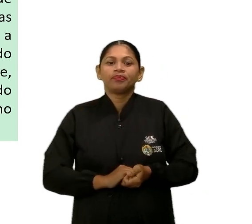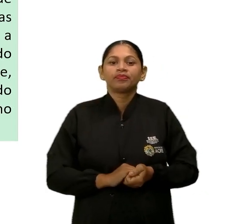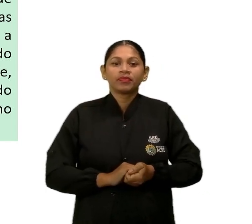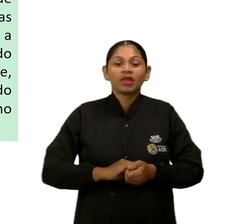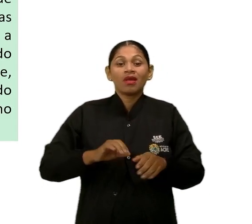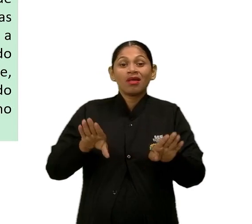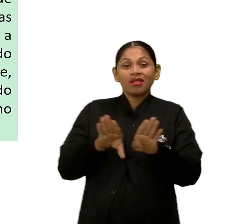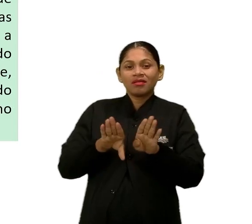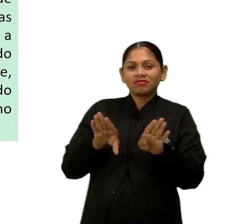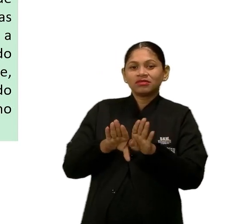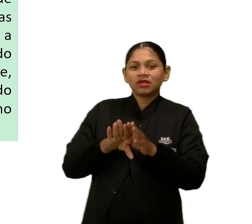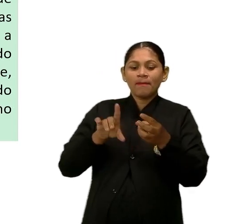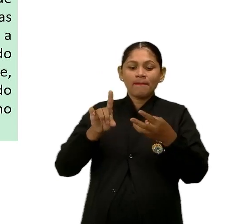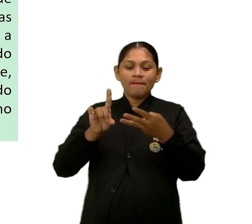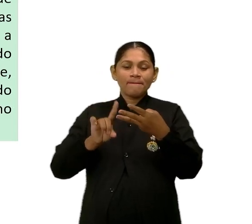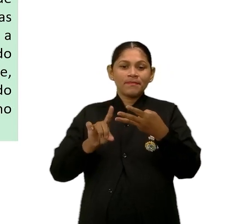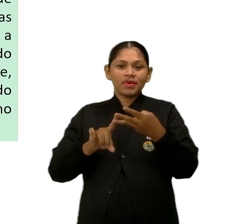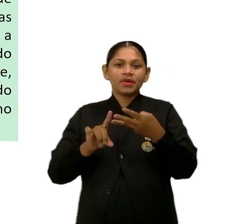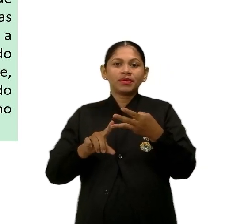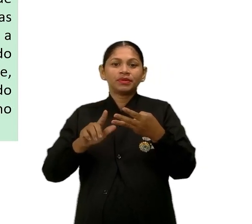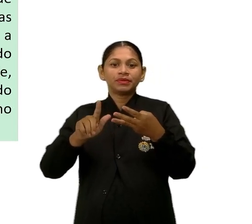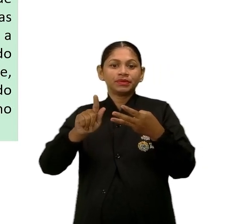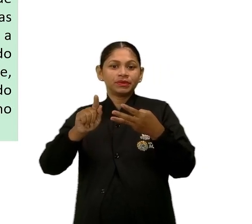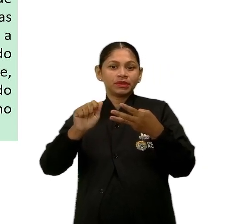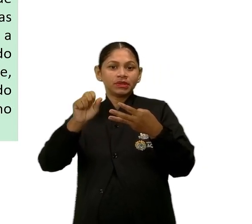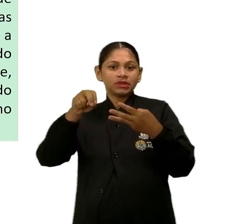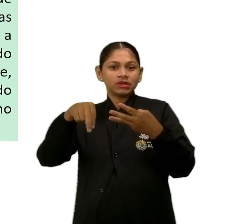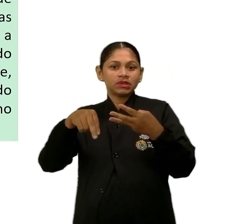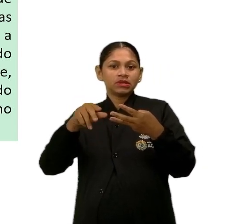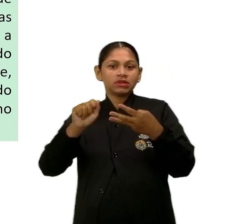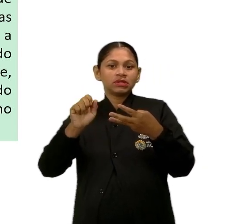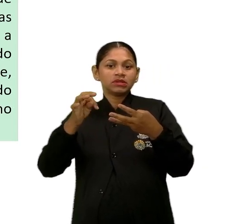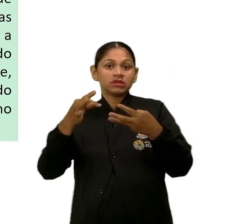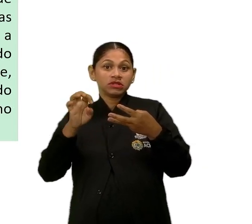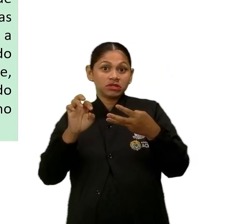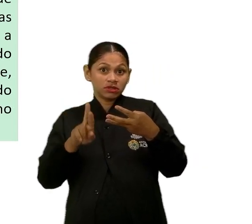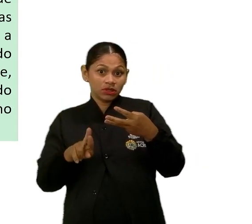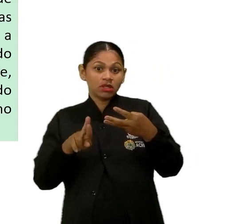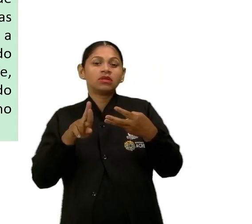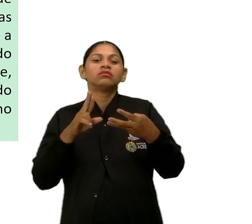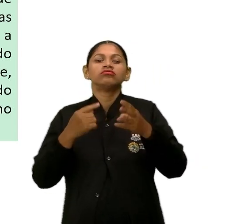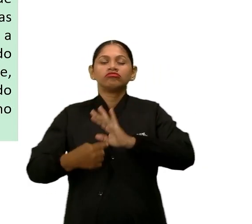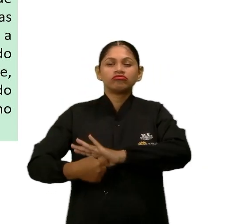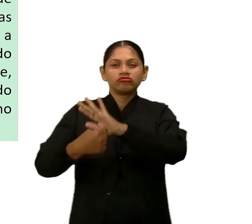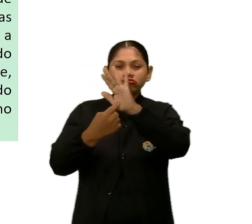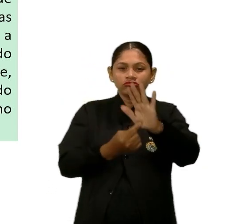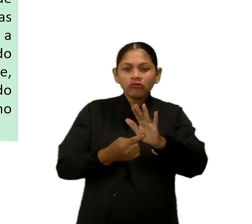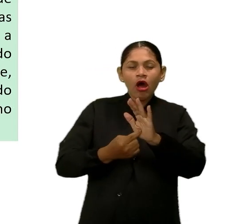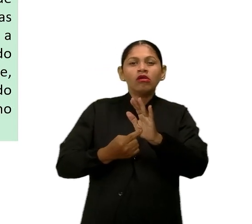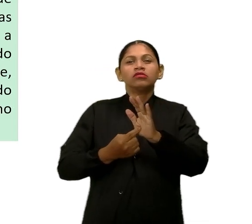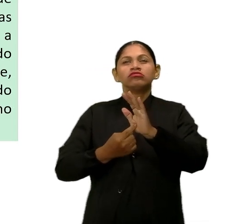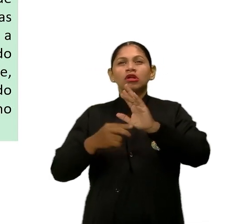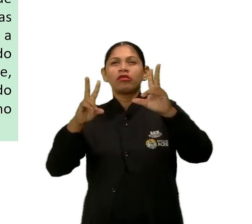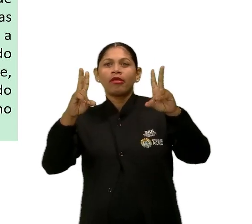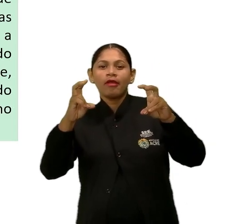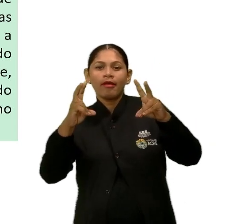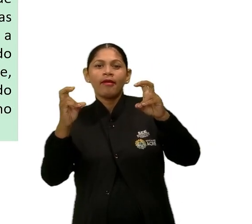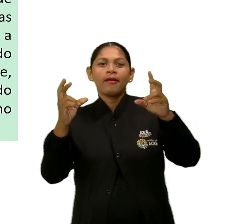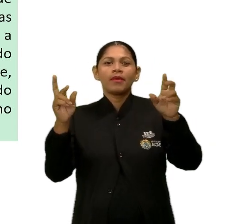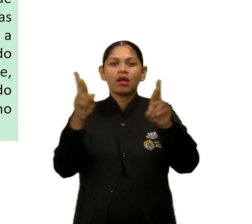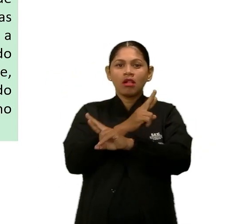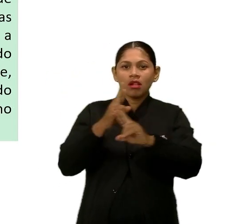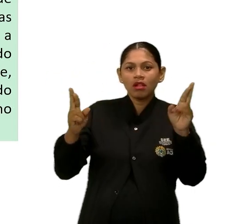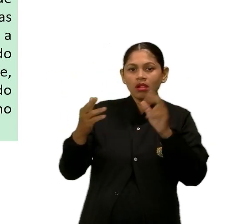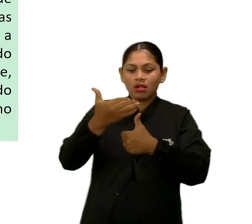de criminosos e suas interações com a sociedade. Exploram temas de moralidade, traição e o